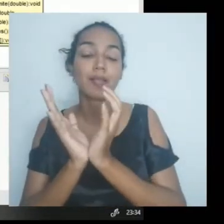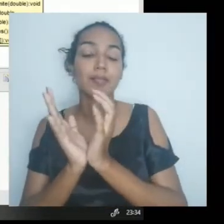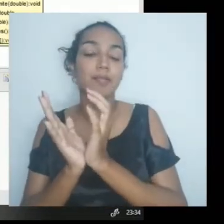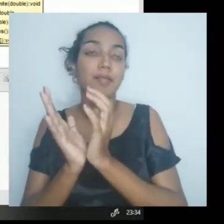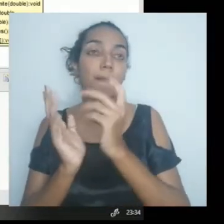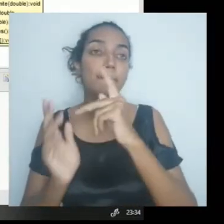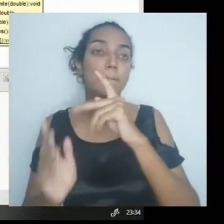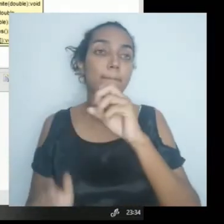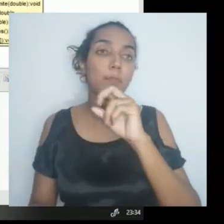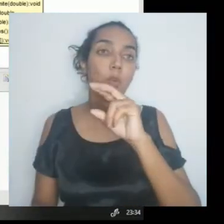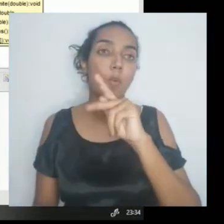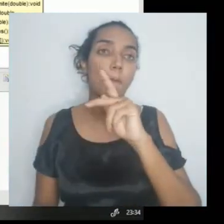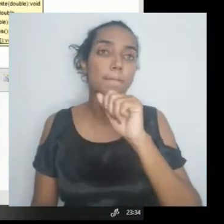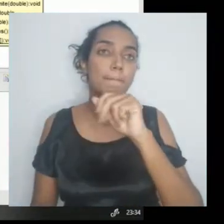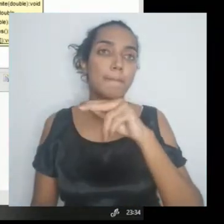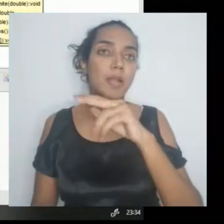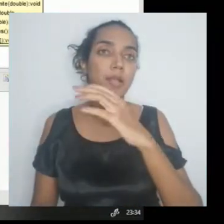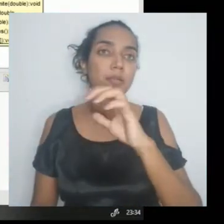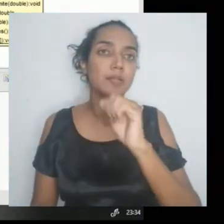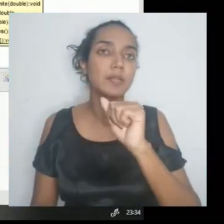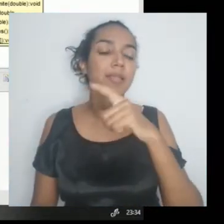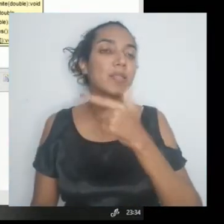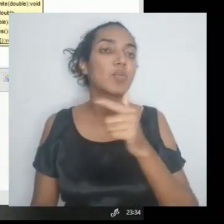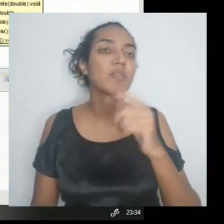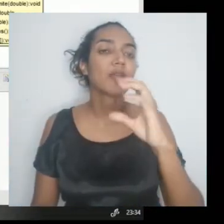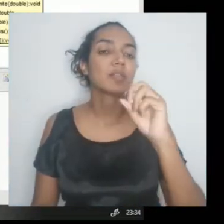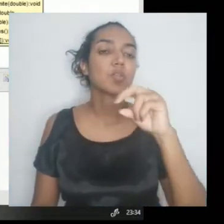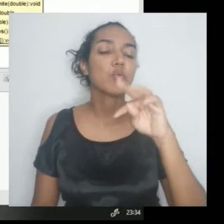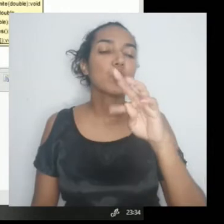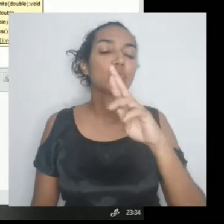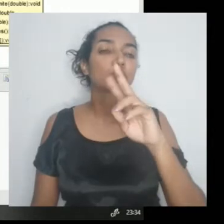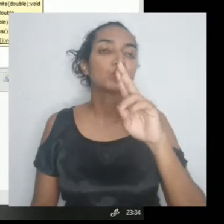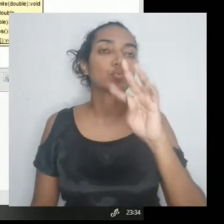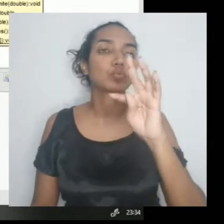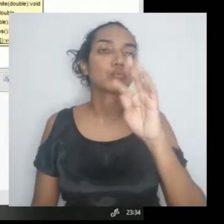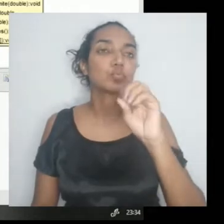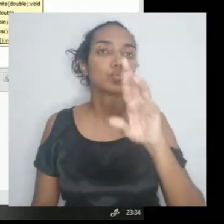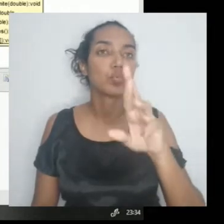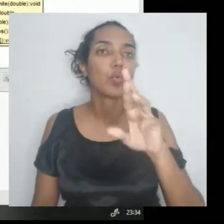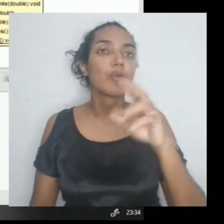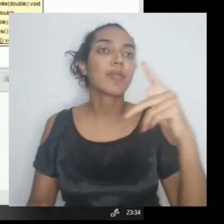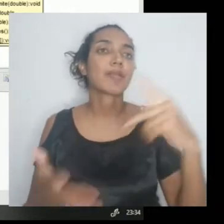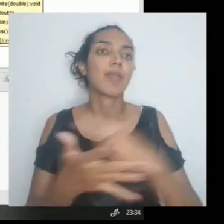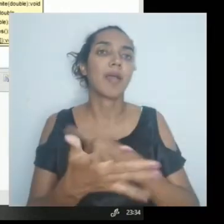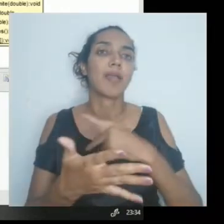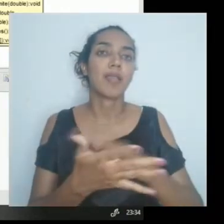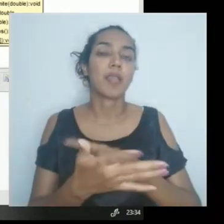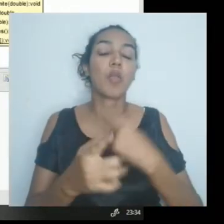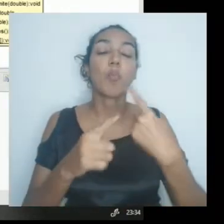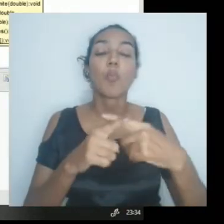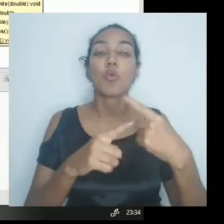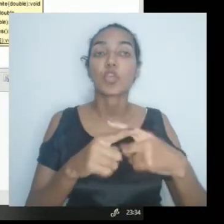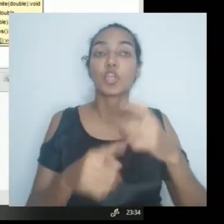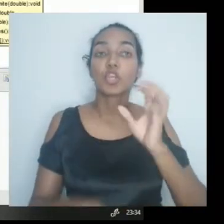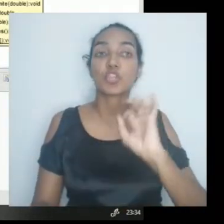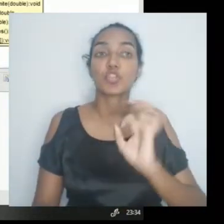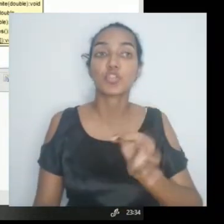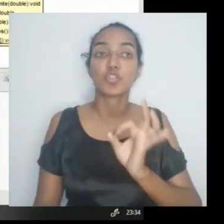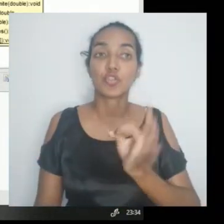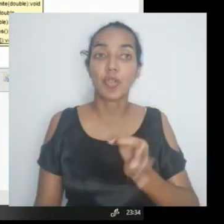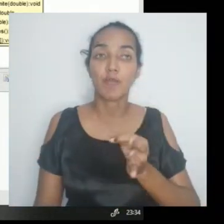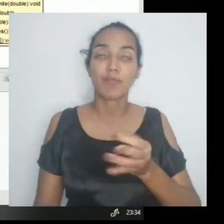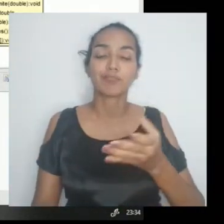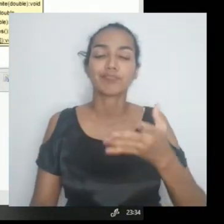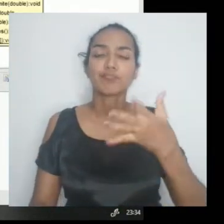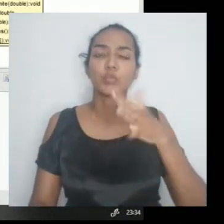compilação. Por quê? Java, via de regra, adiciona uma chamada,